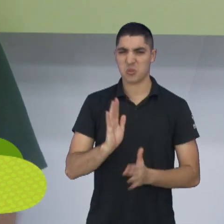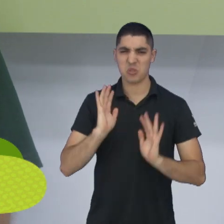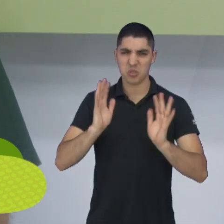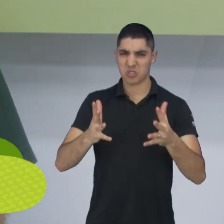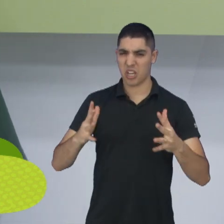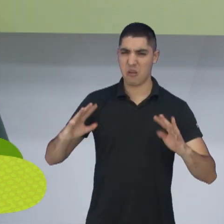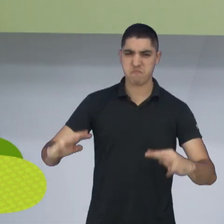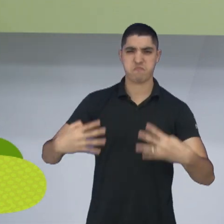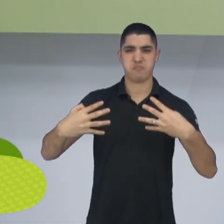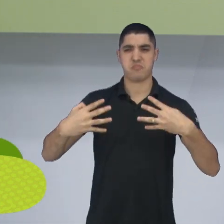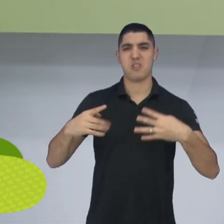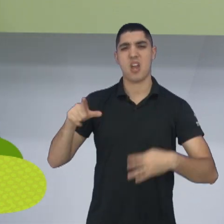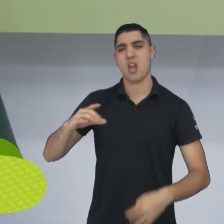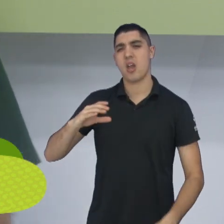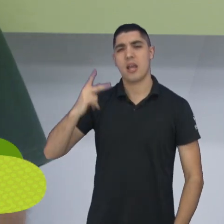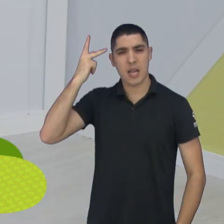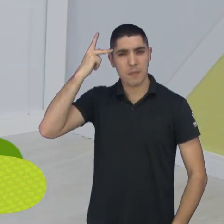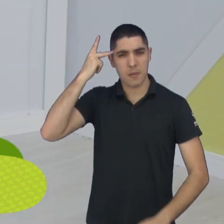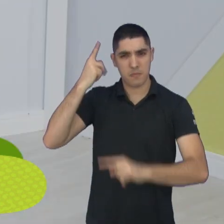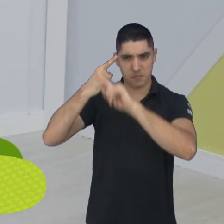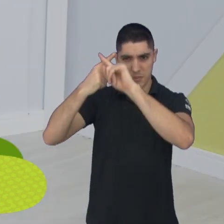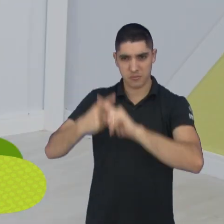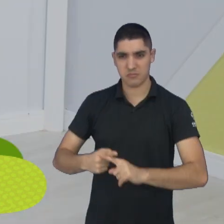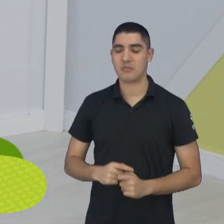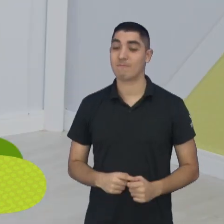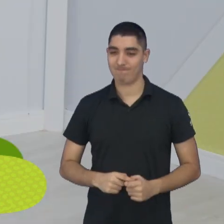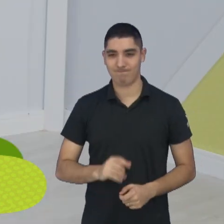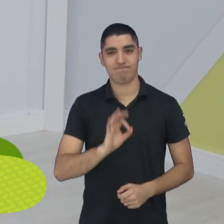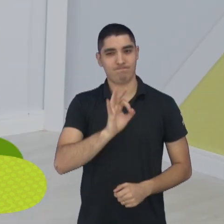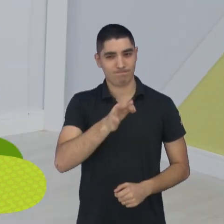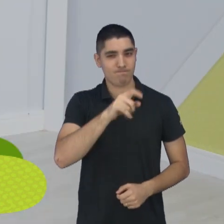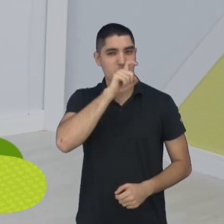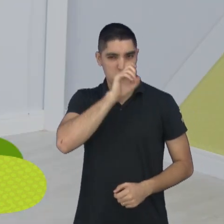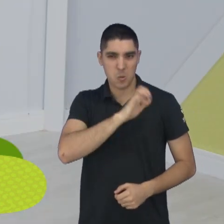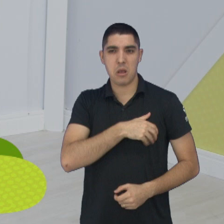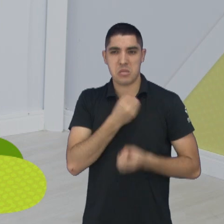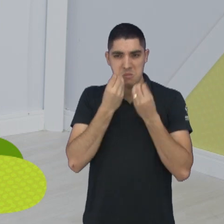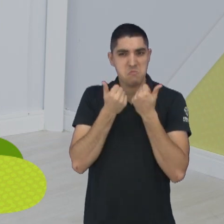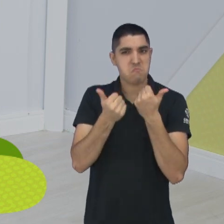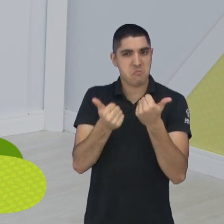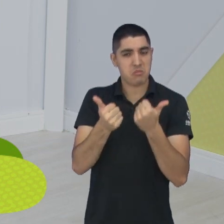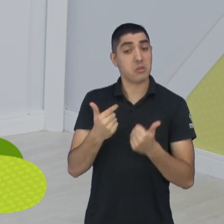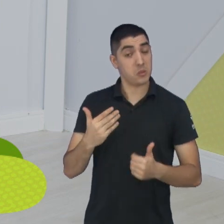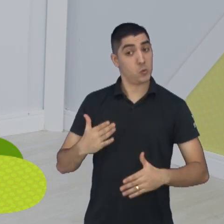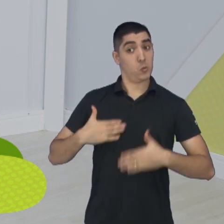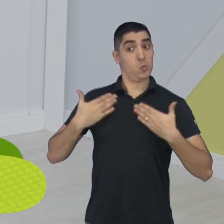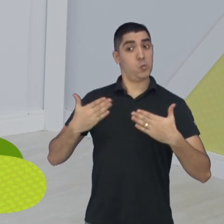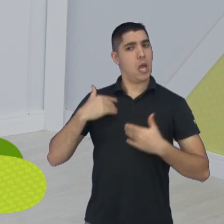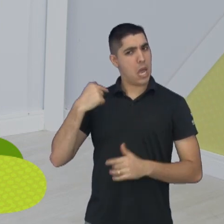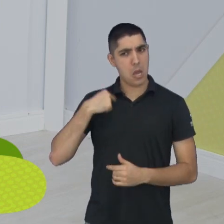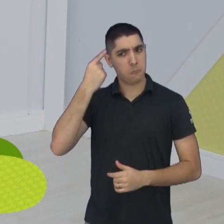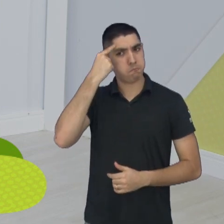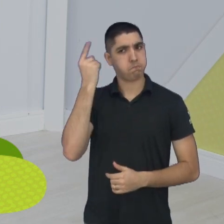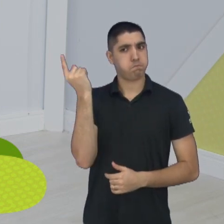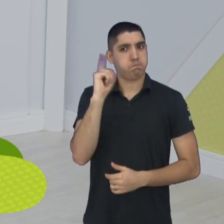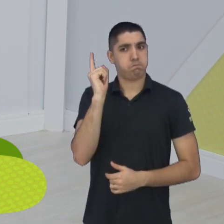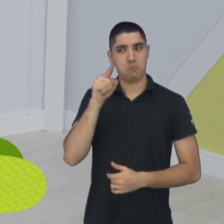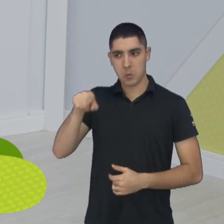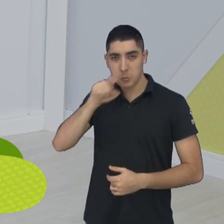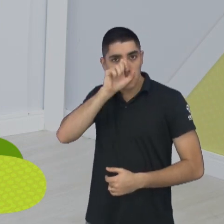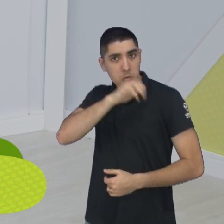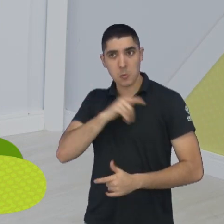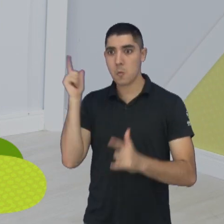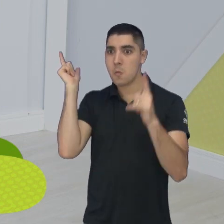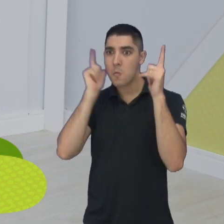segunda fase da Campeonato Paulista. Pois é, o São José realmente está bem, um começo até surpreendente para mim, não esperava tudo isso não, mas